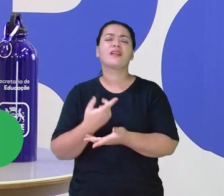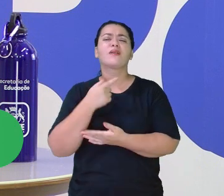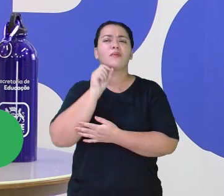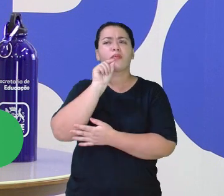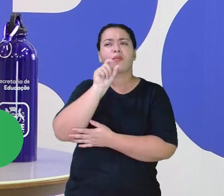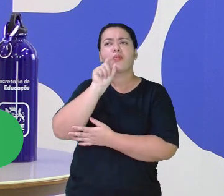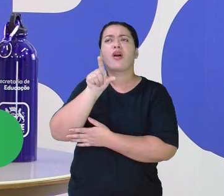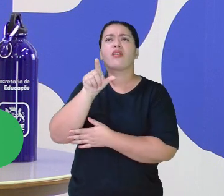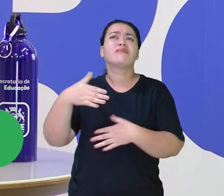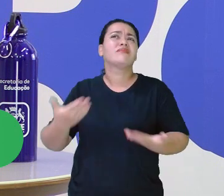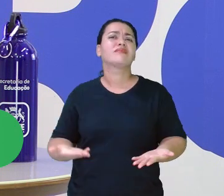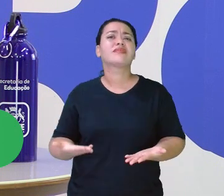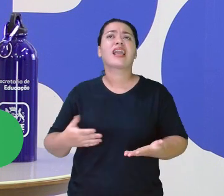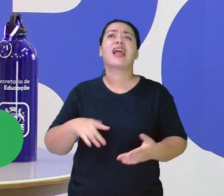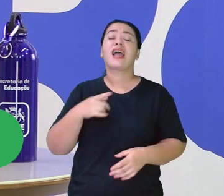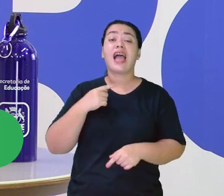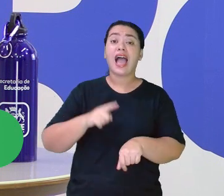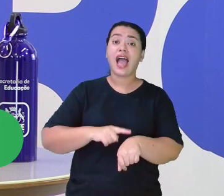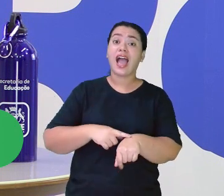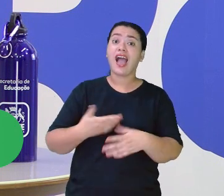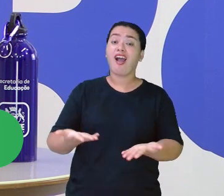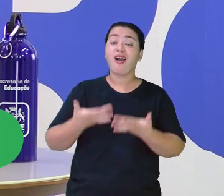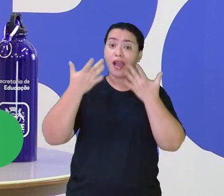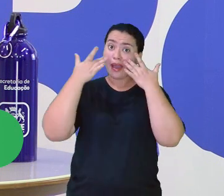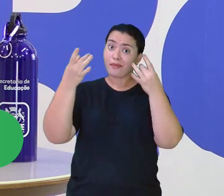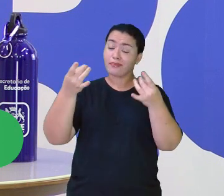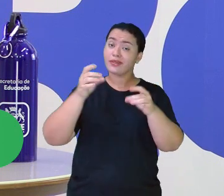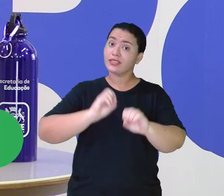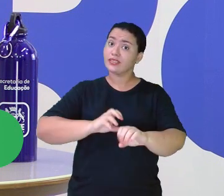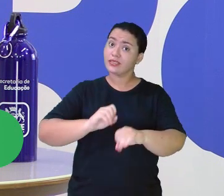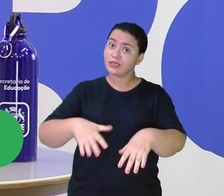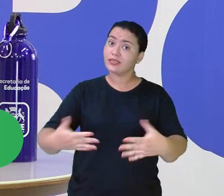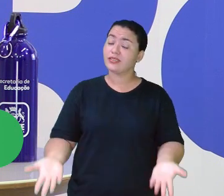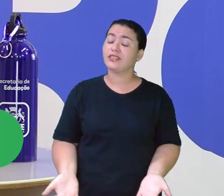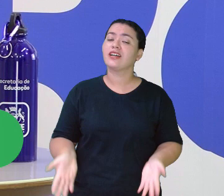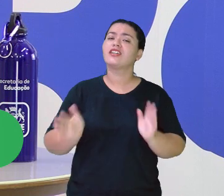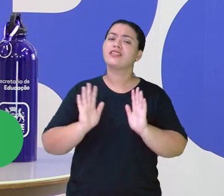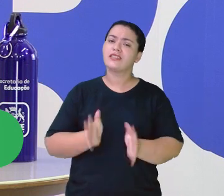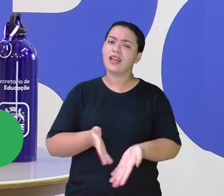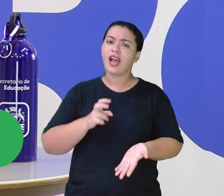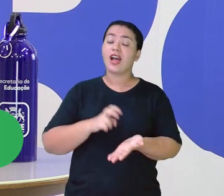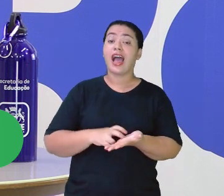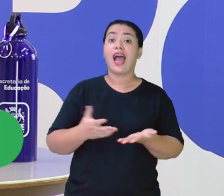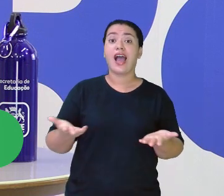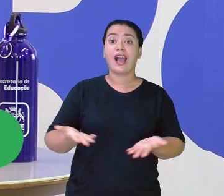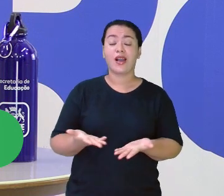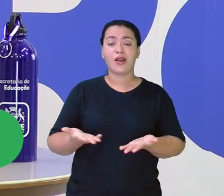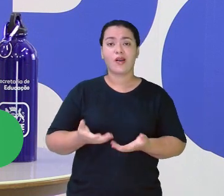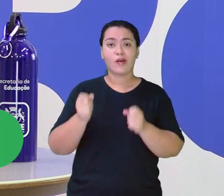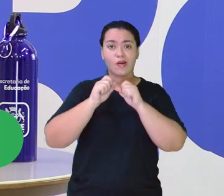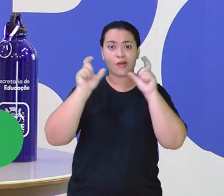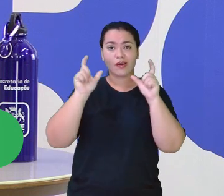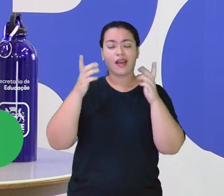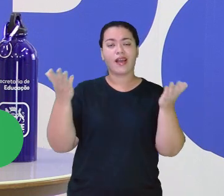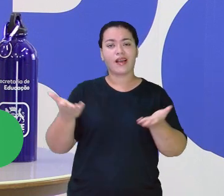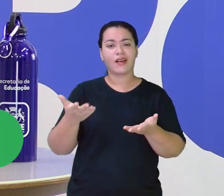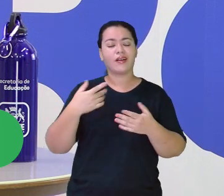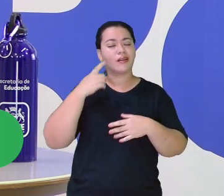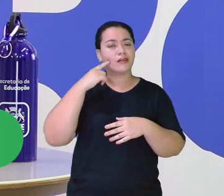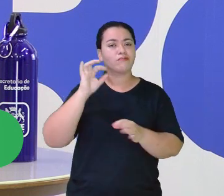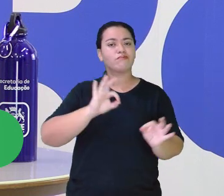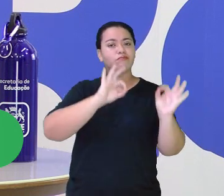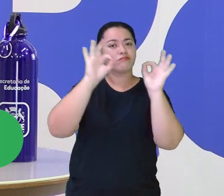estou dizendo que nesse momento ele está prestando atenção na aula, né? Olha, já acordou o pessoal e agora é hora de assistir a aula